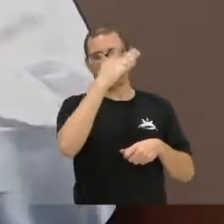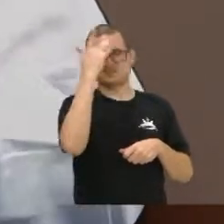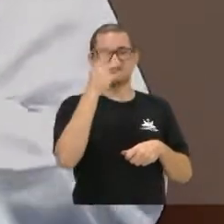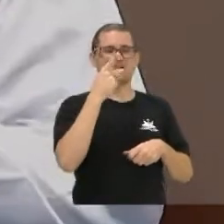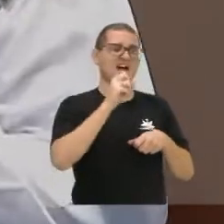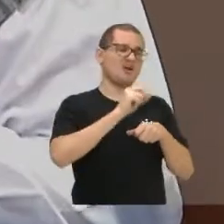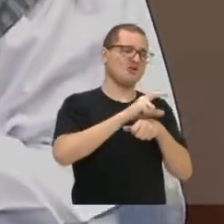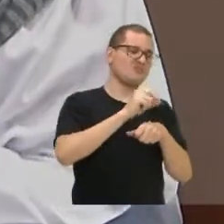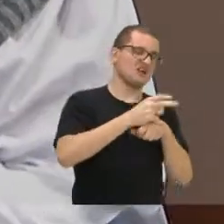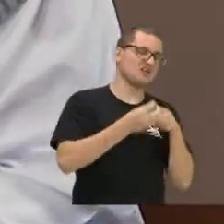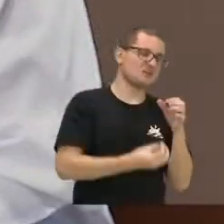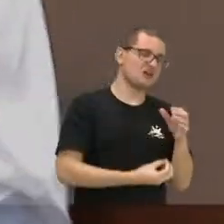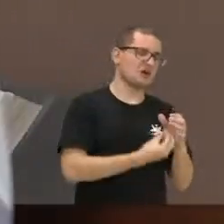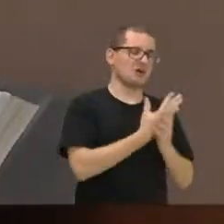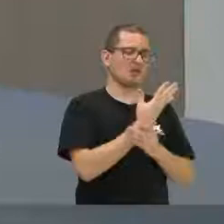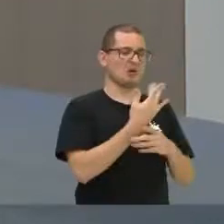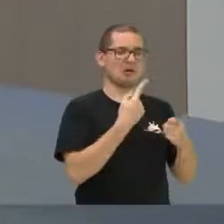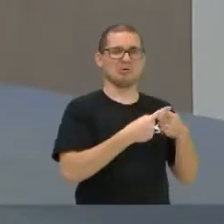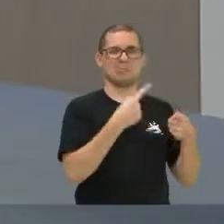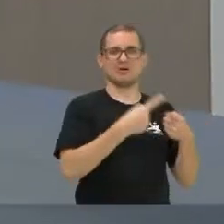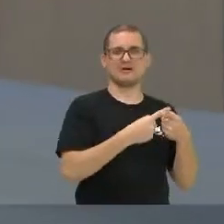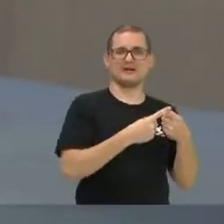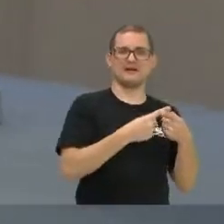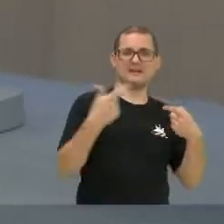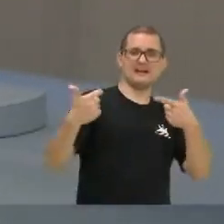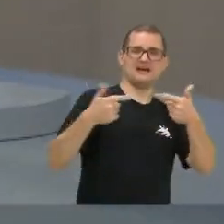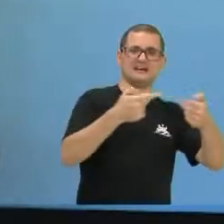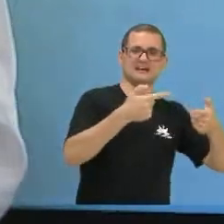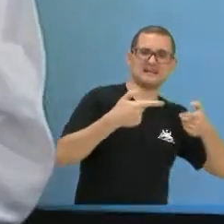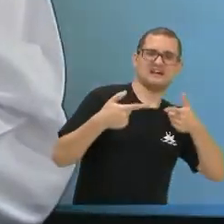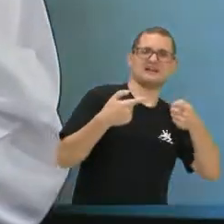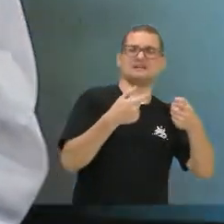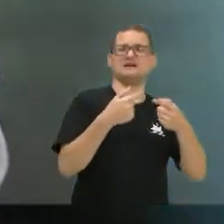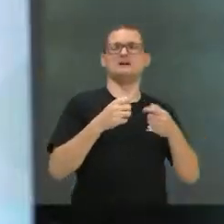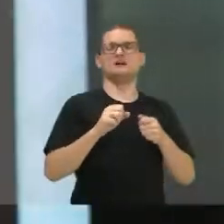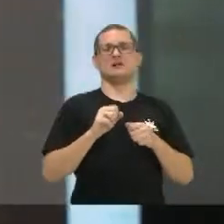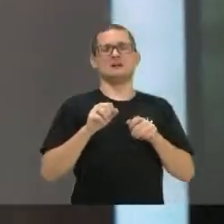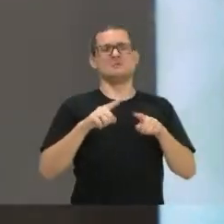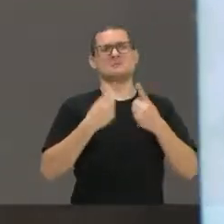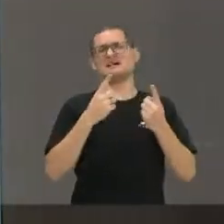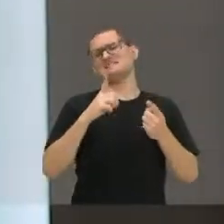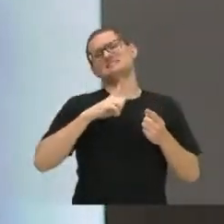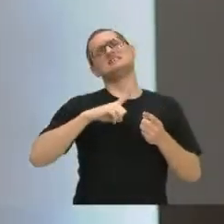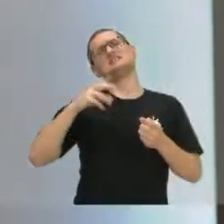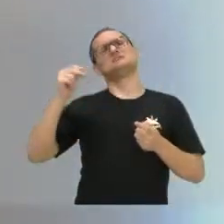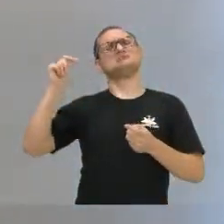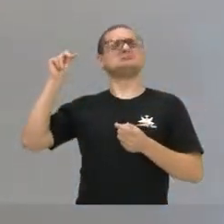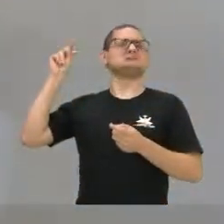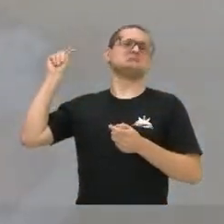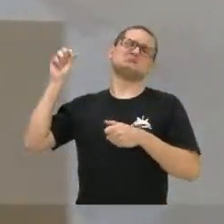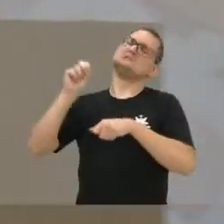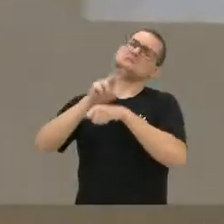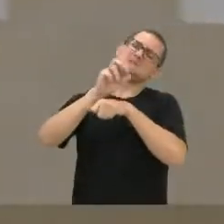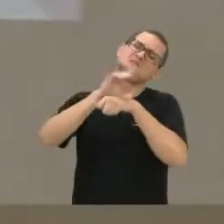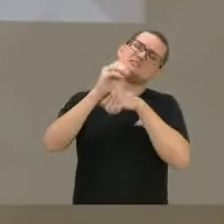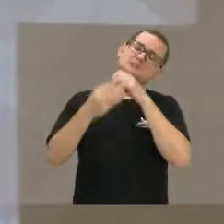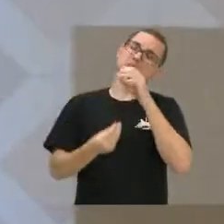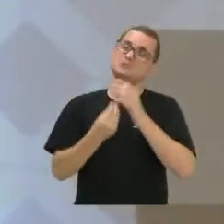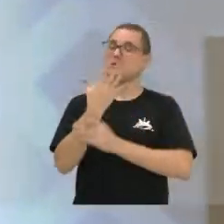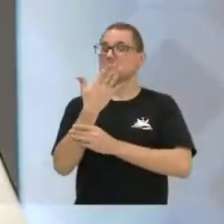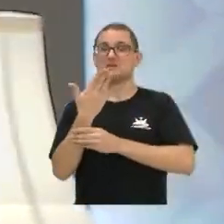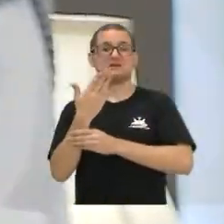e mais outros vírus em outros tempos também se apresentaram e ainda não se confie não se conspirava com tanta